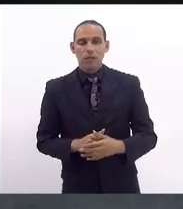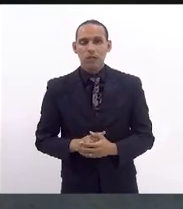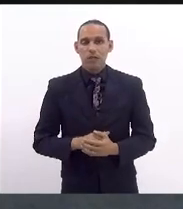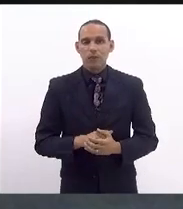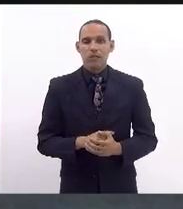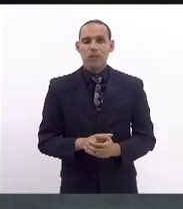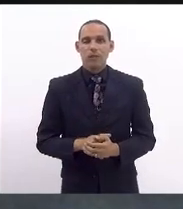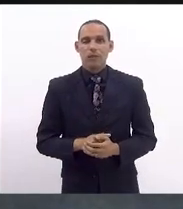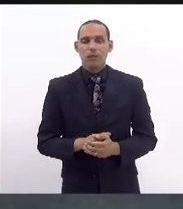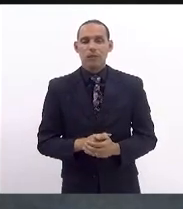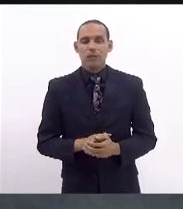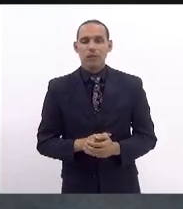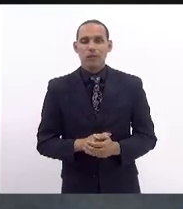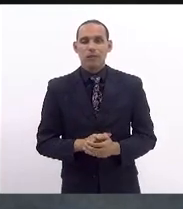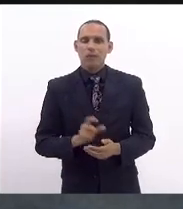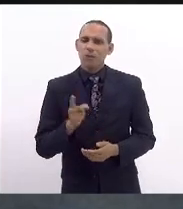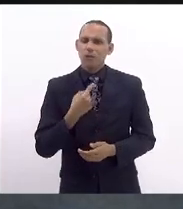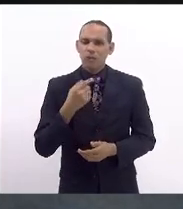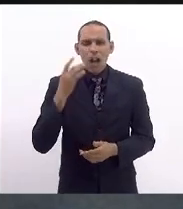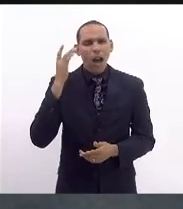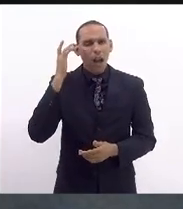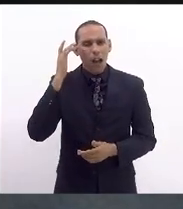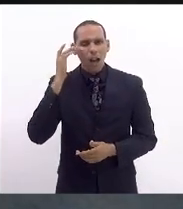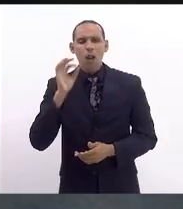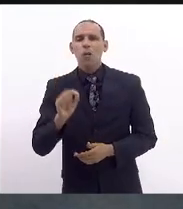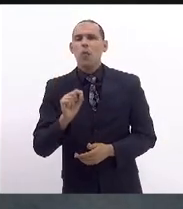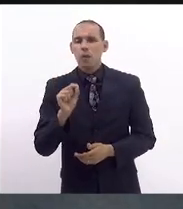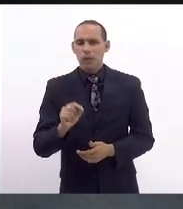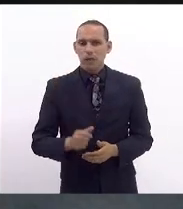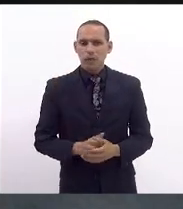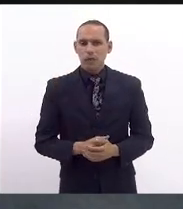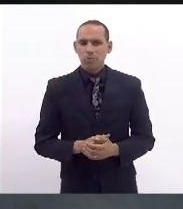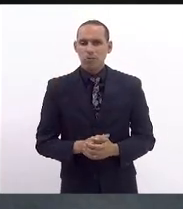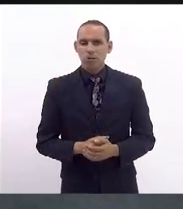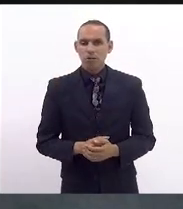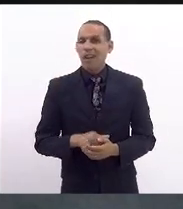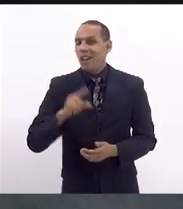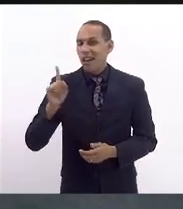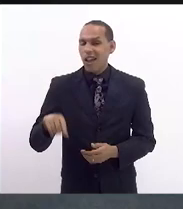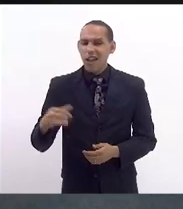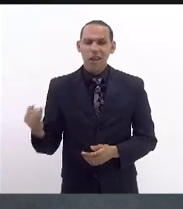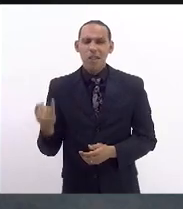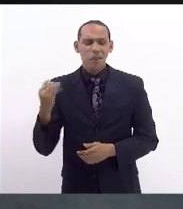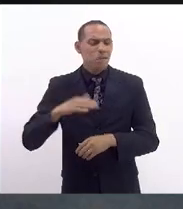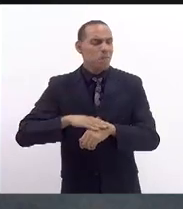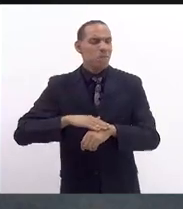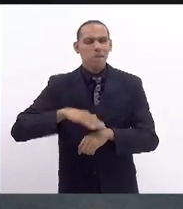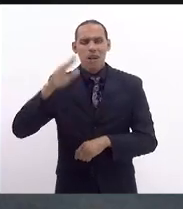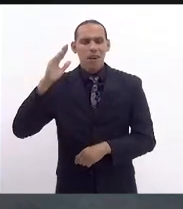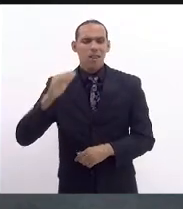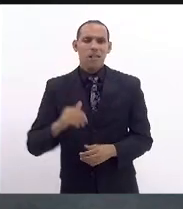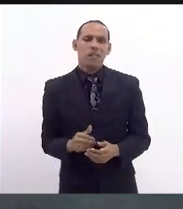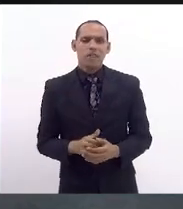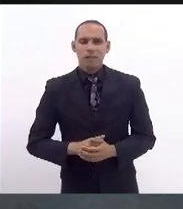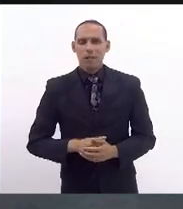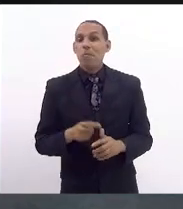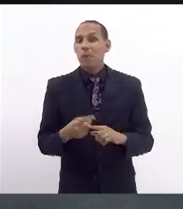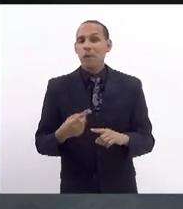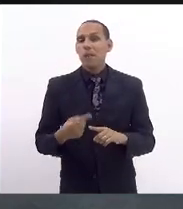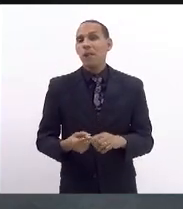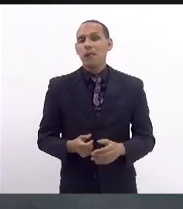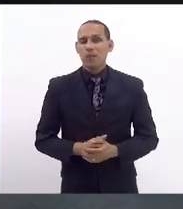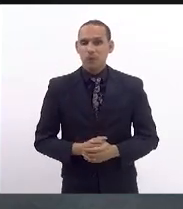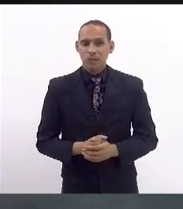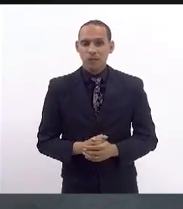que nós consideramos uma das mais importantes porque